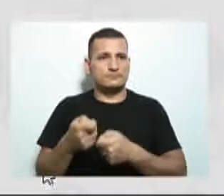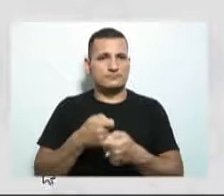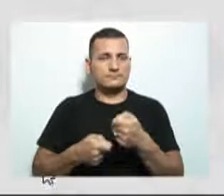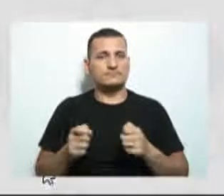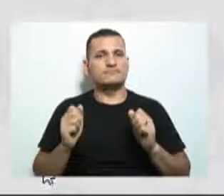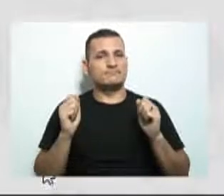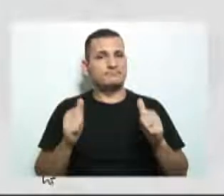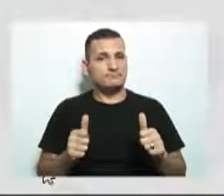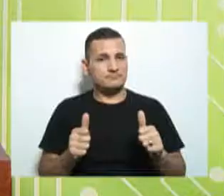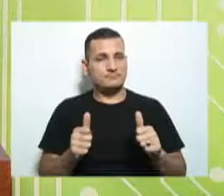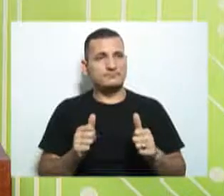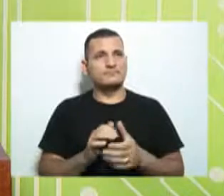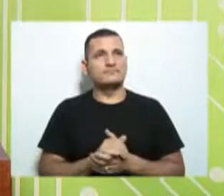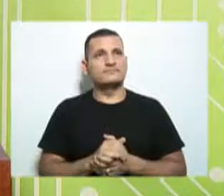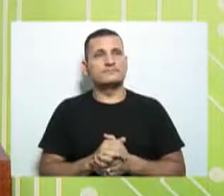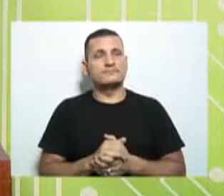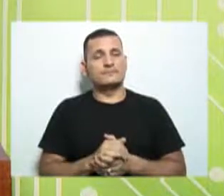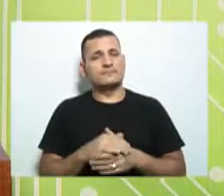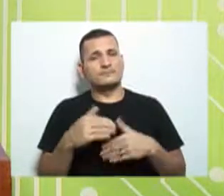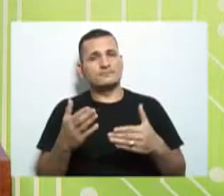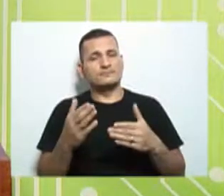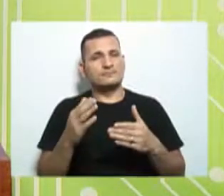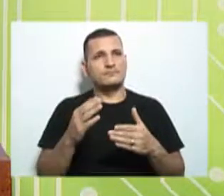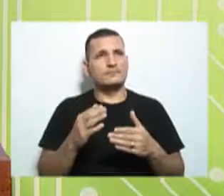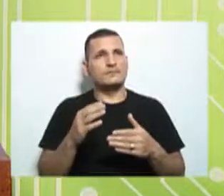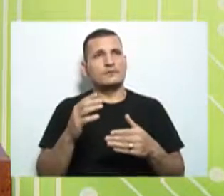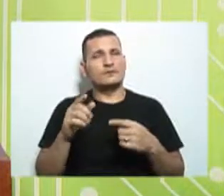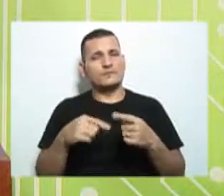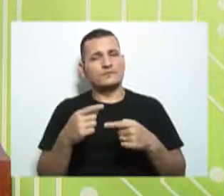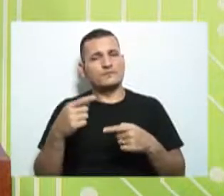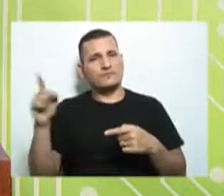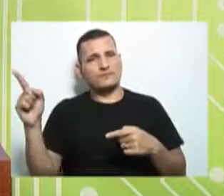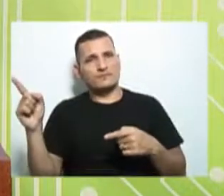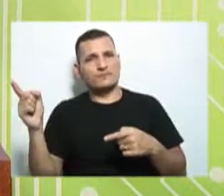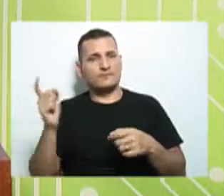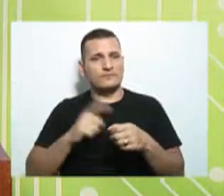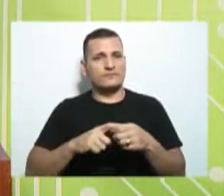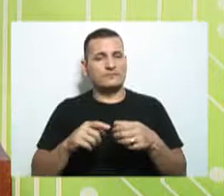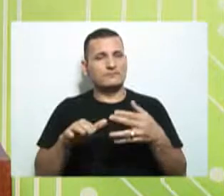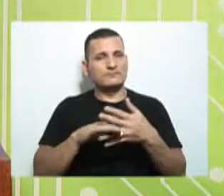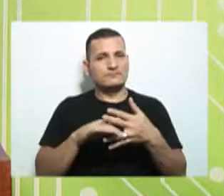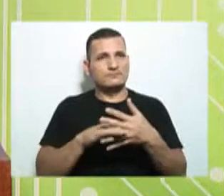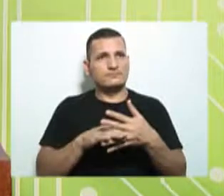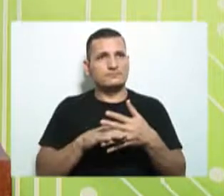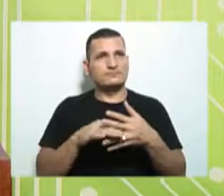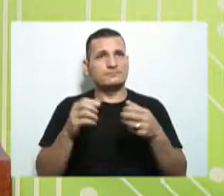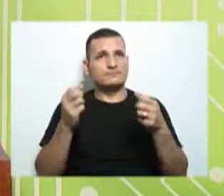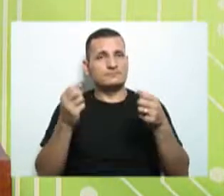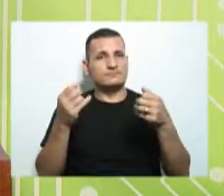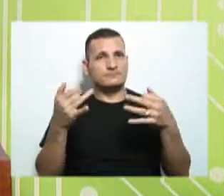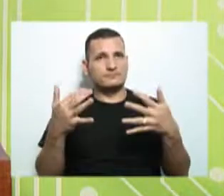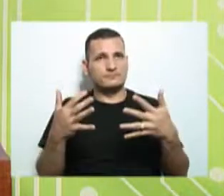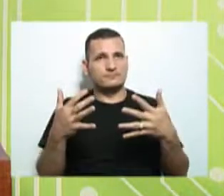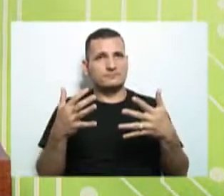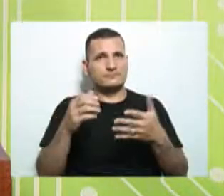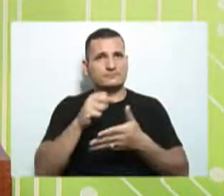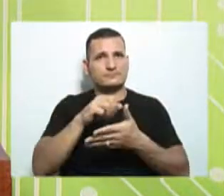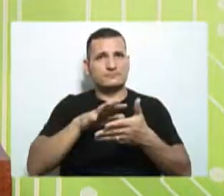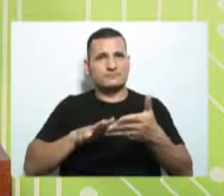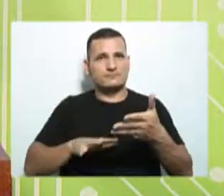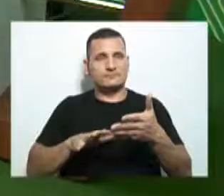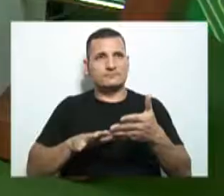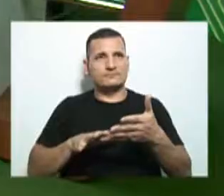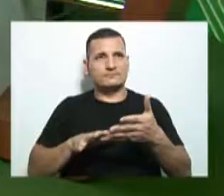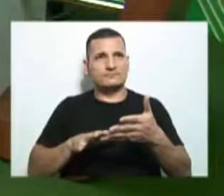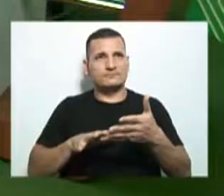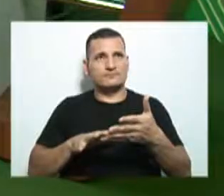negociação, tá bom? E isso daí nós vamos ver daqui a pouquinho quando voltar do exercício. Preste muita atenção na hora que estiver fazendo,